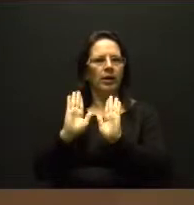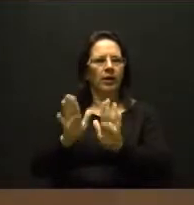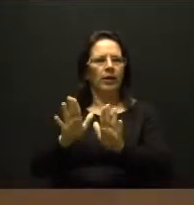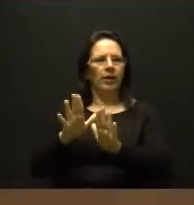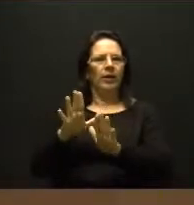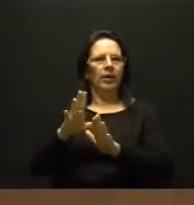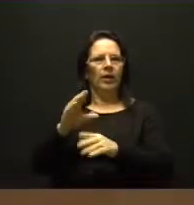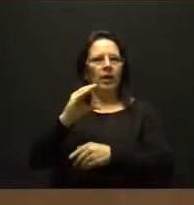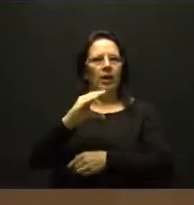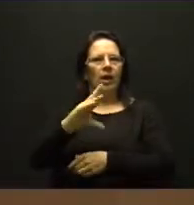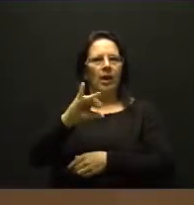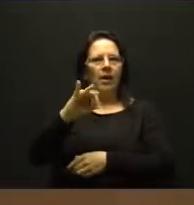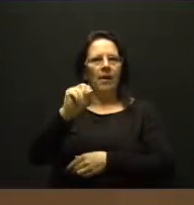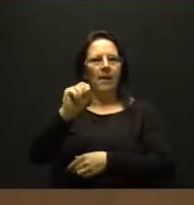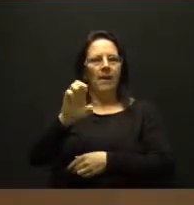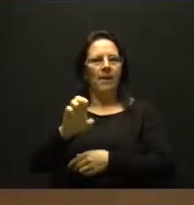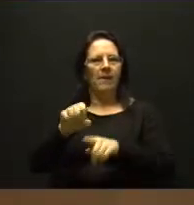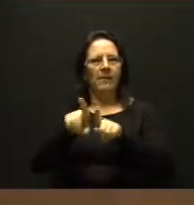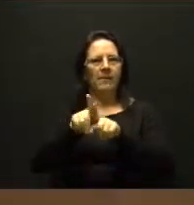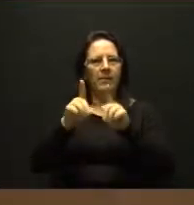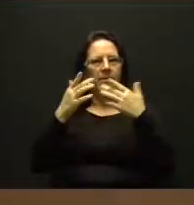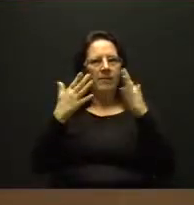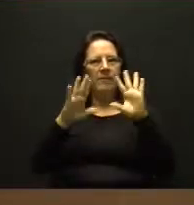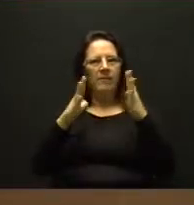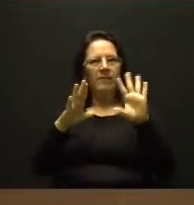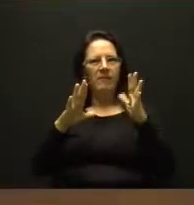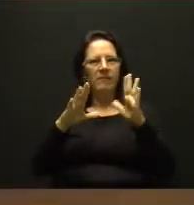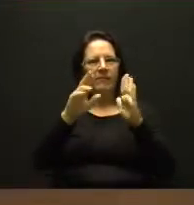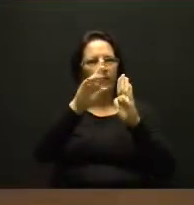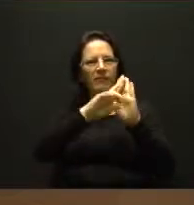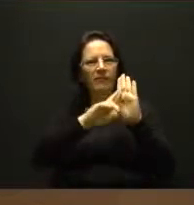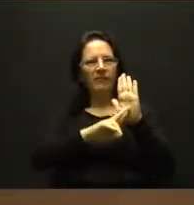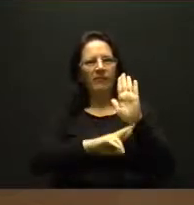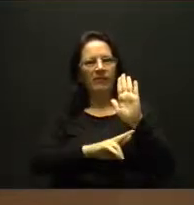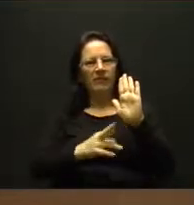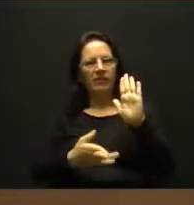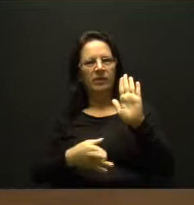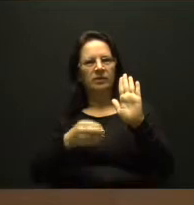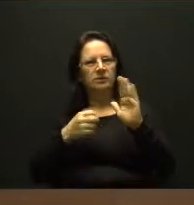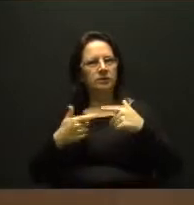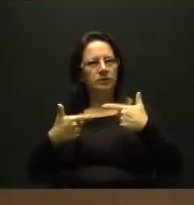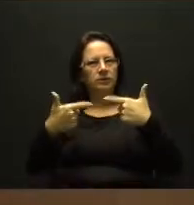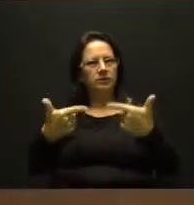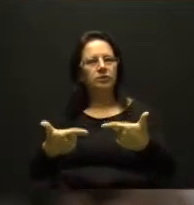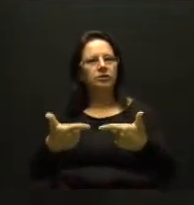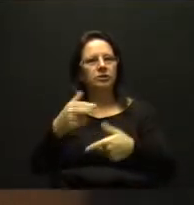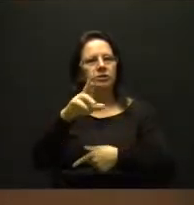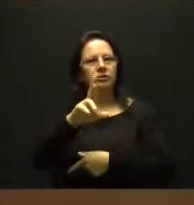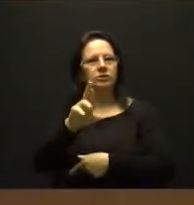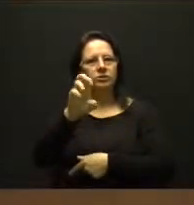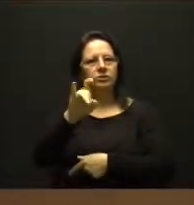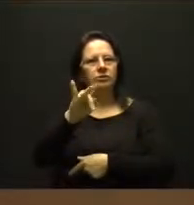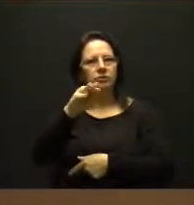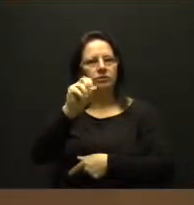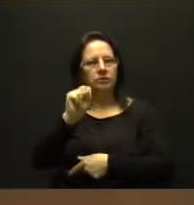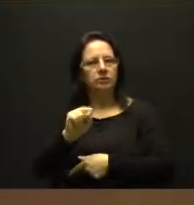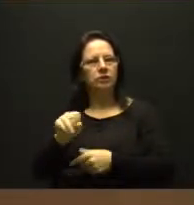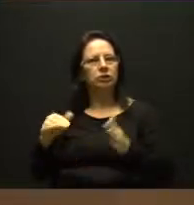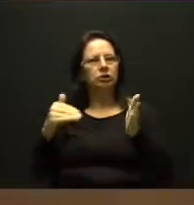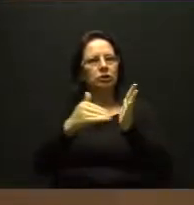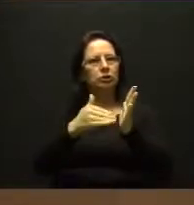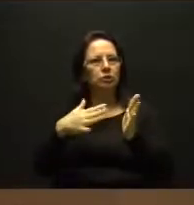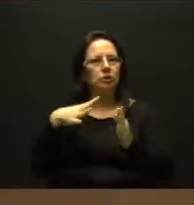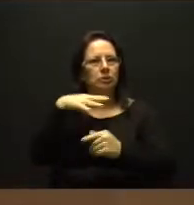numa crise acentuada parabéns você requerimento o vereador rodrigo ea sua luta para que esse refis fosse antecipado chegasse com